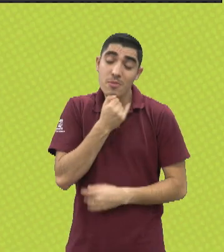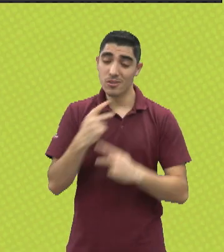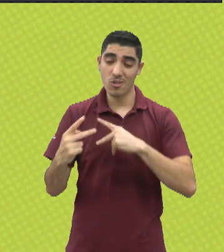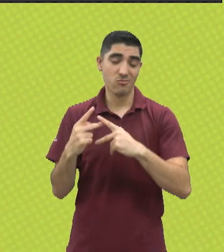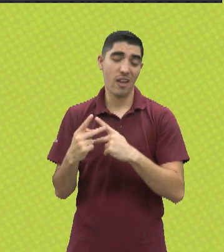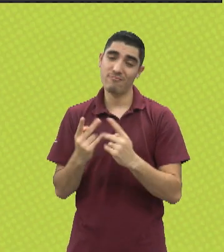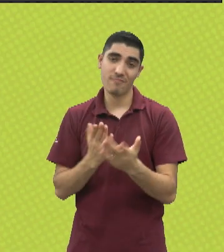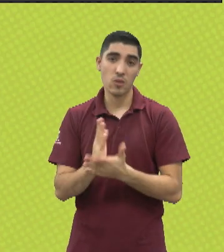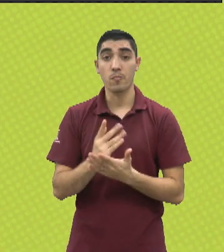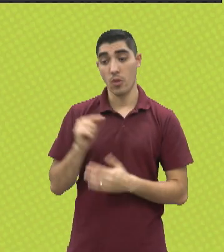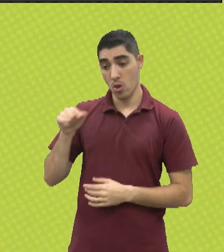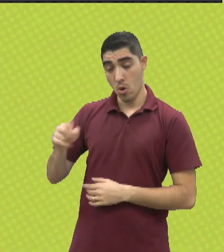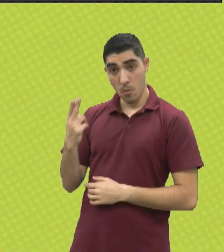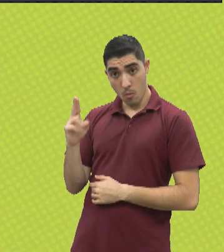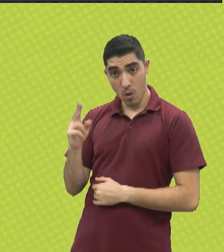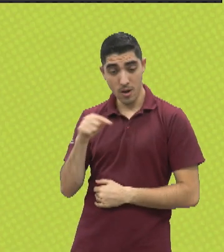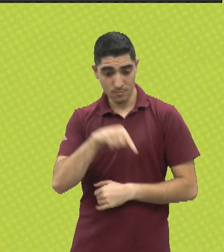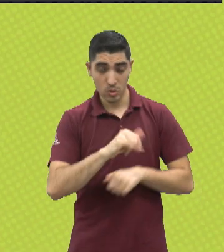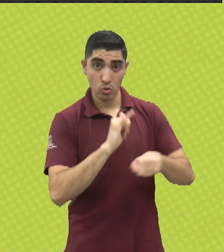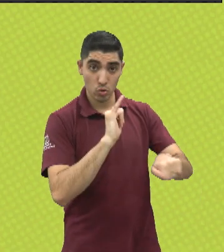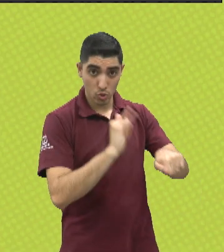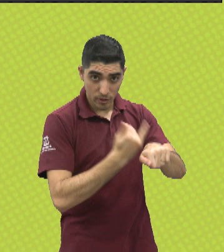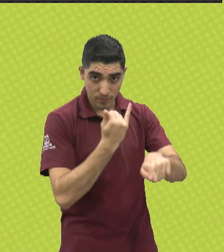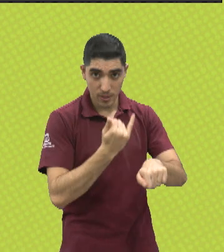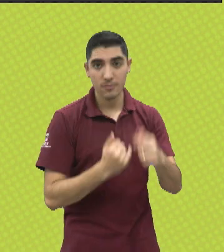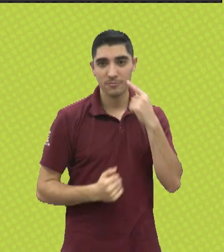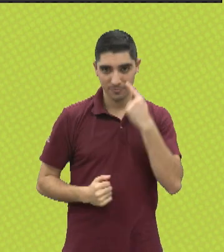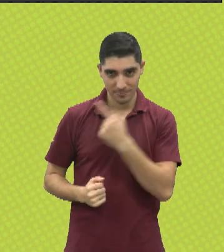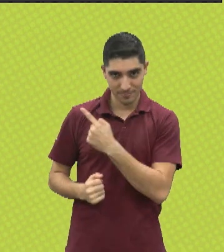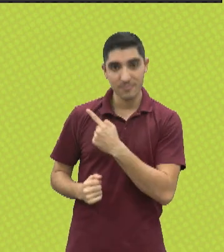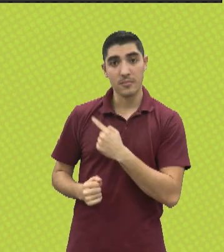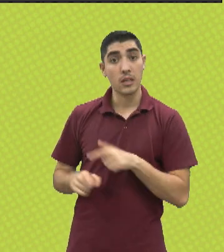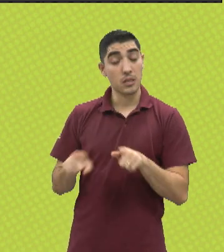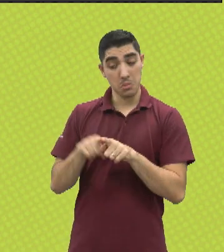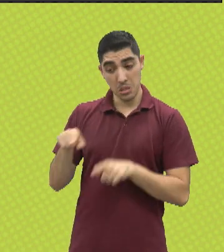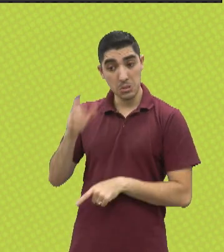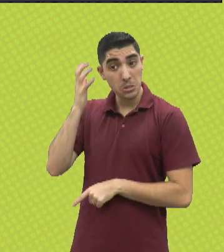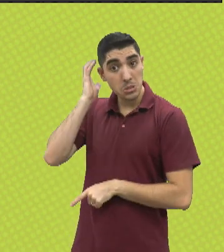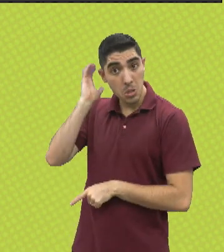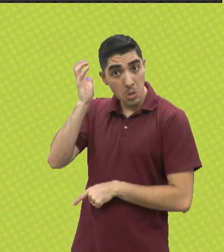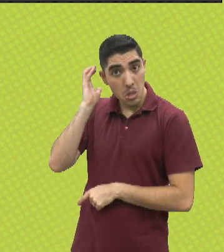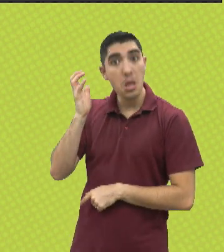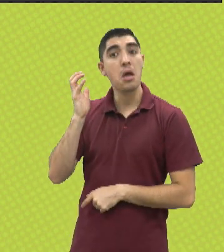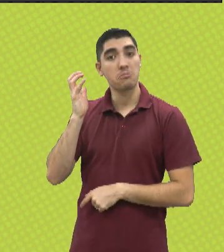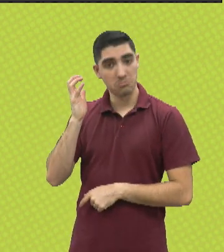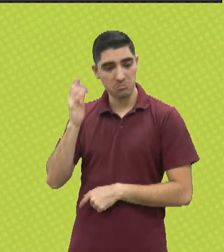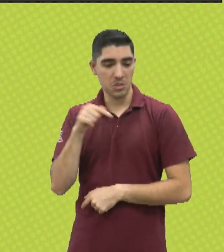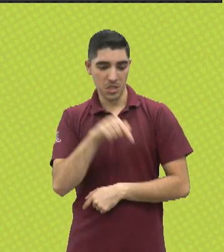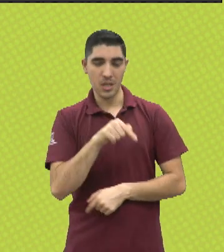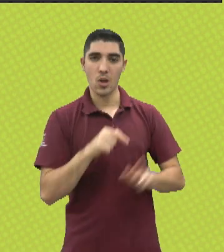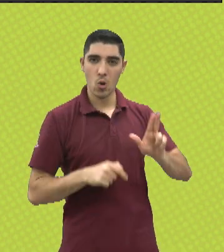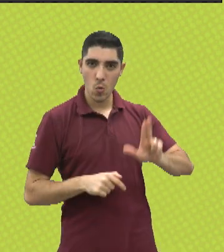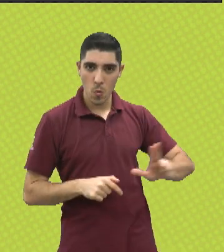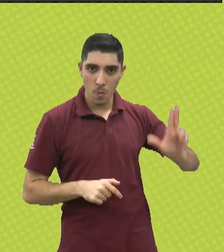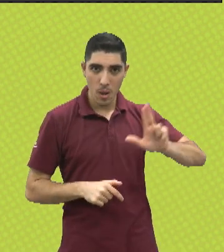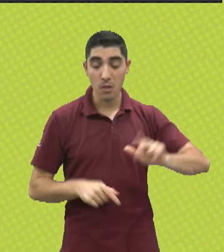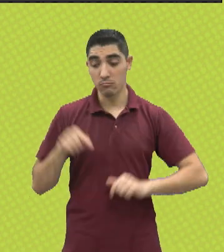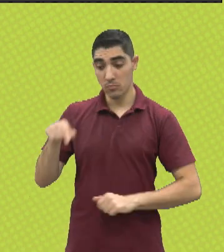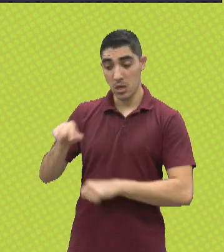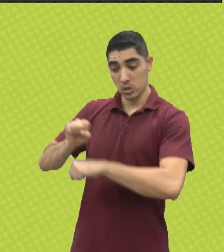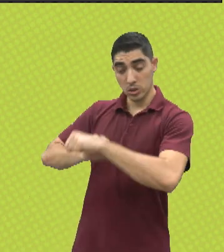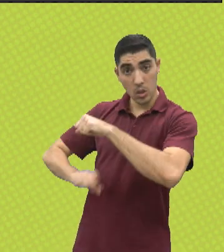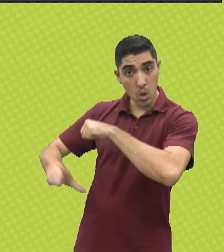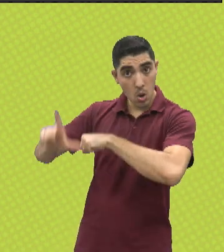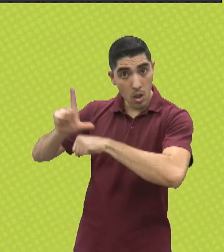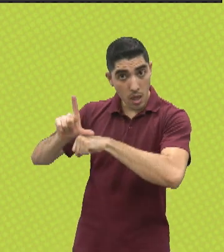Moarama vai enfrentar o Joinville, poderia ser o São José, surpresa que para mim o Santo André vai enfrentar o Praia Clube. São Lourenço, outra surpresa mediante as